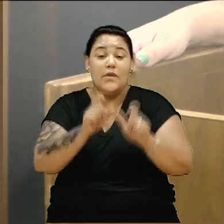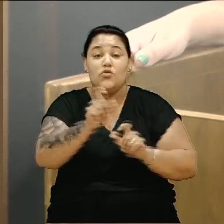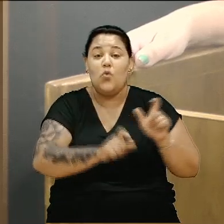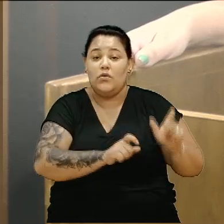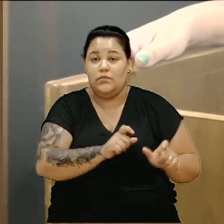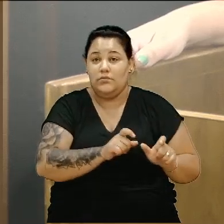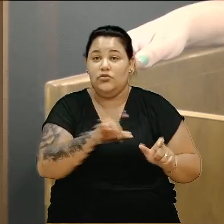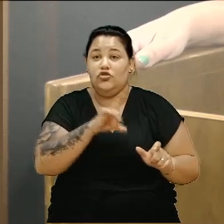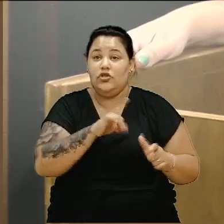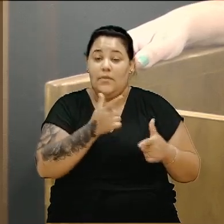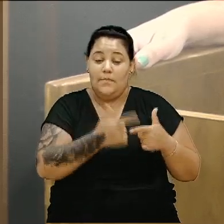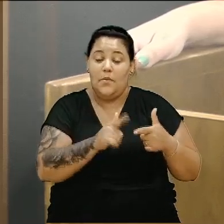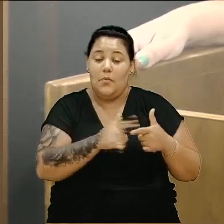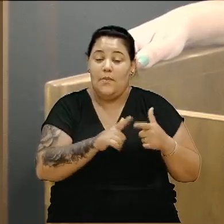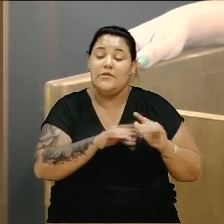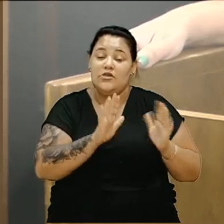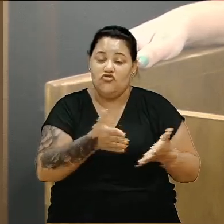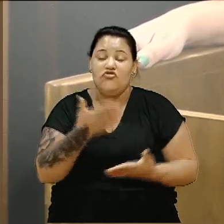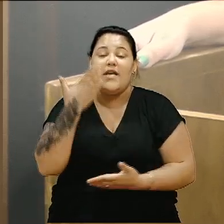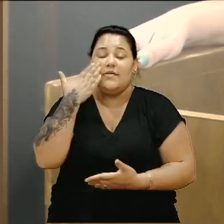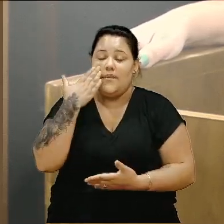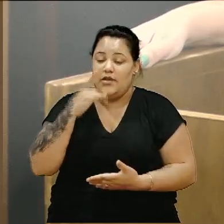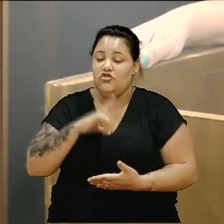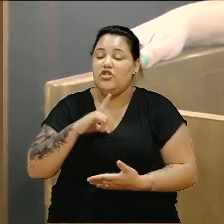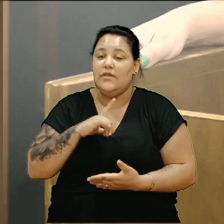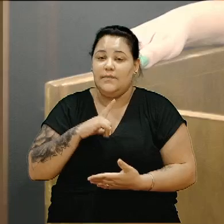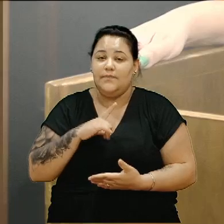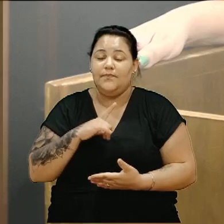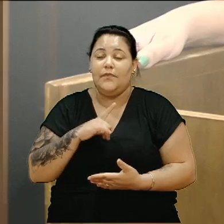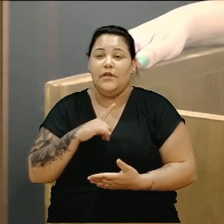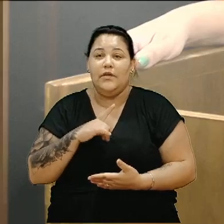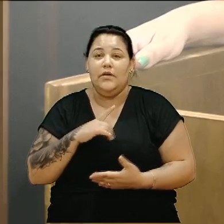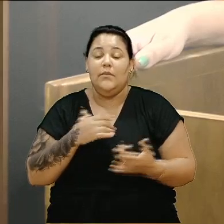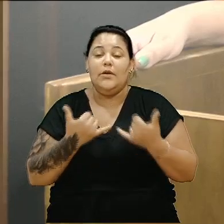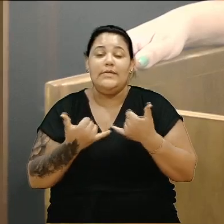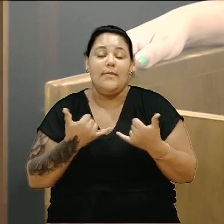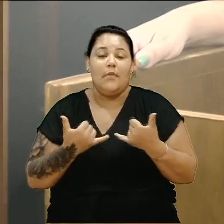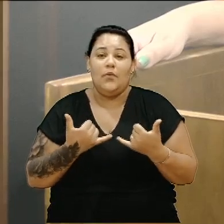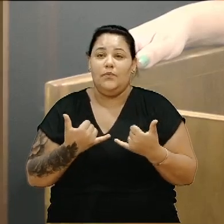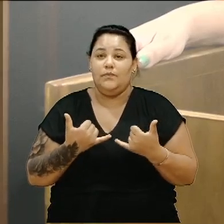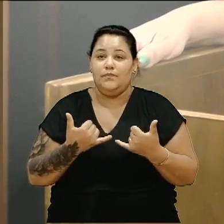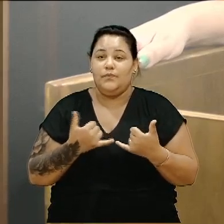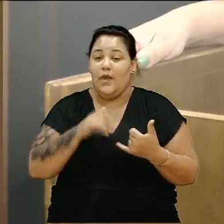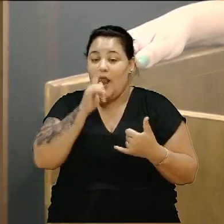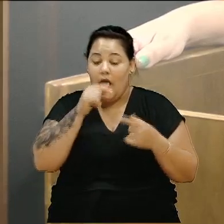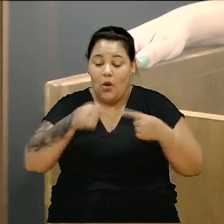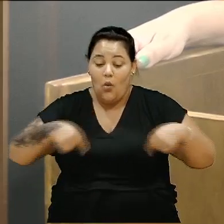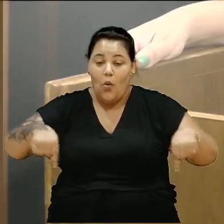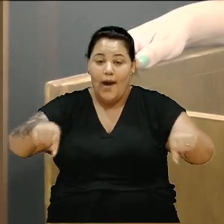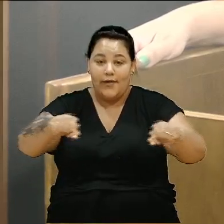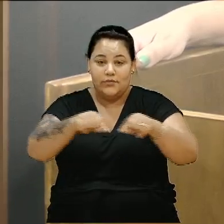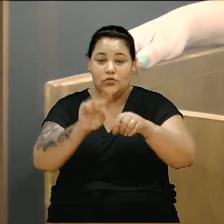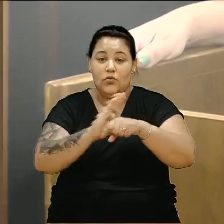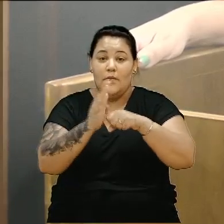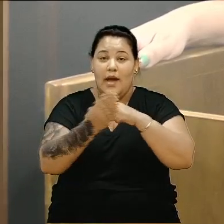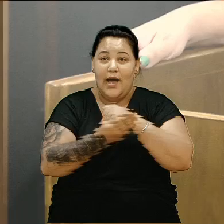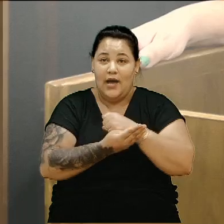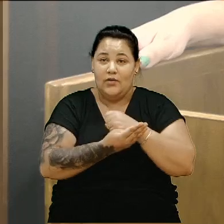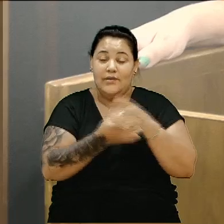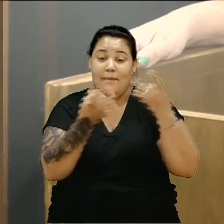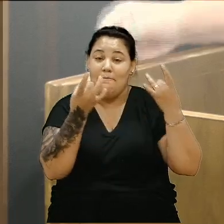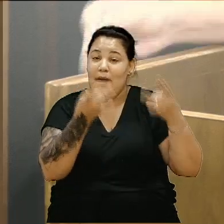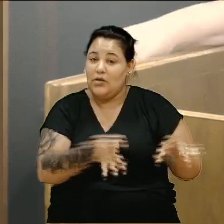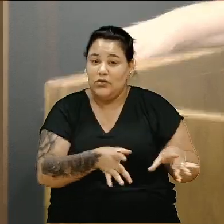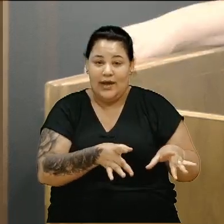Tinha problemas que a gente já sabia da existência, como a questão da Lagoa do Parque Oásis, que está